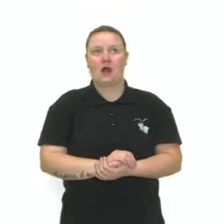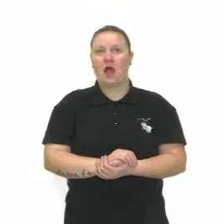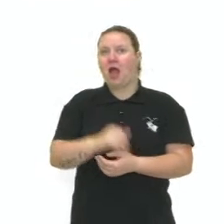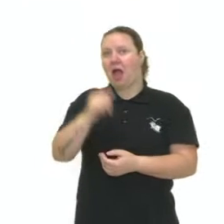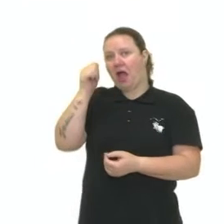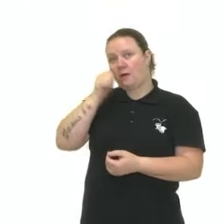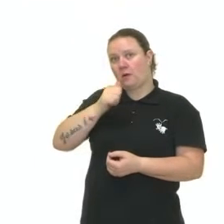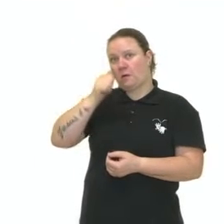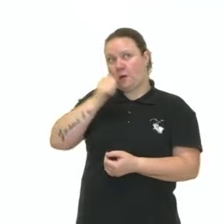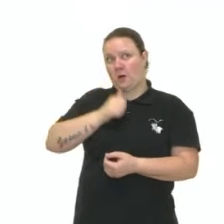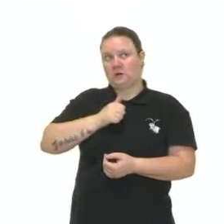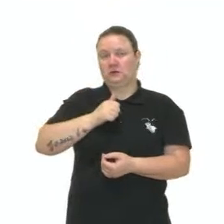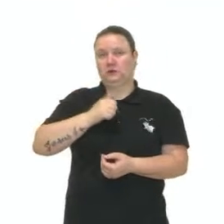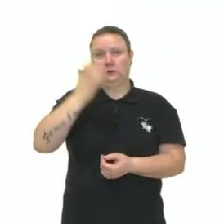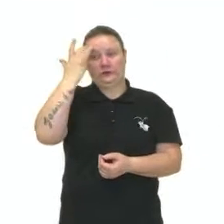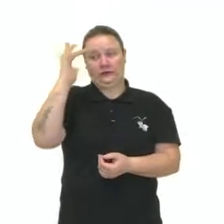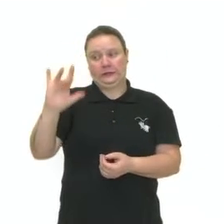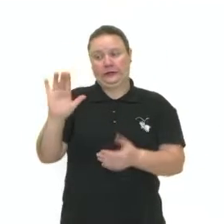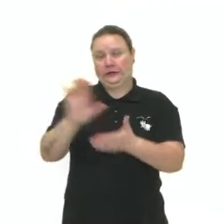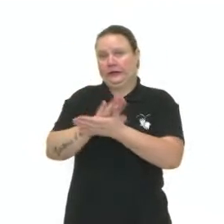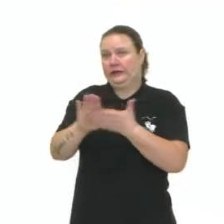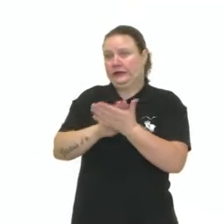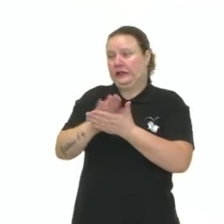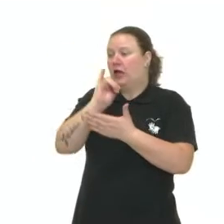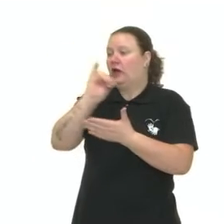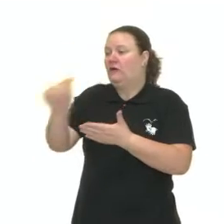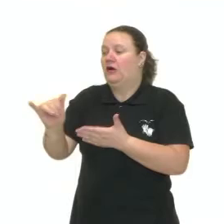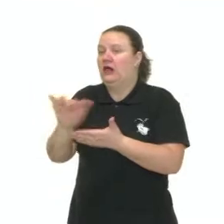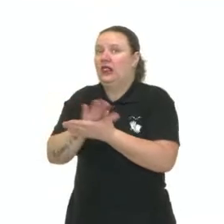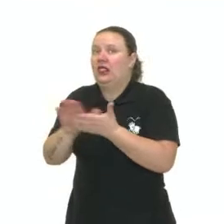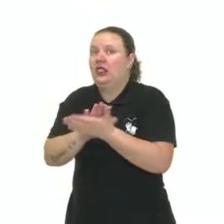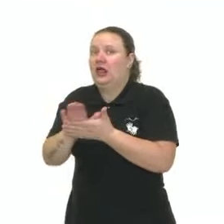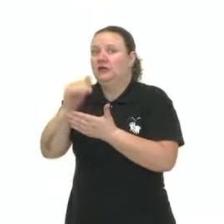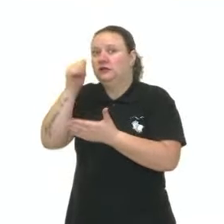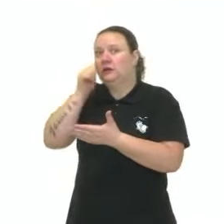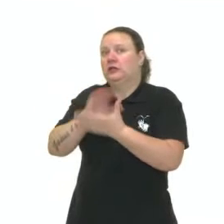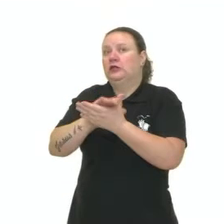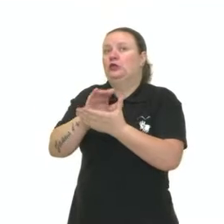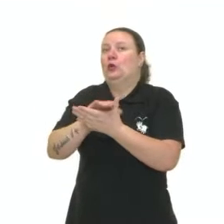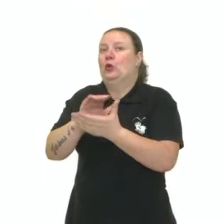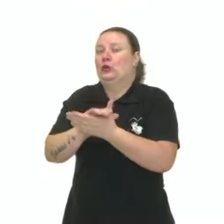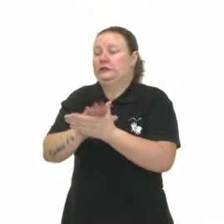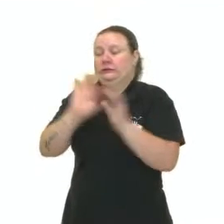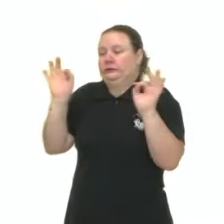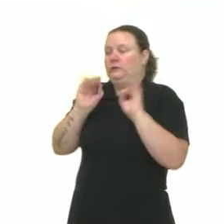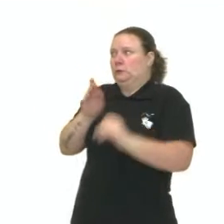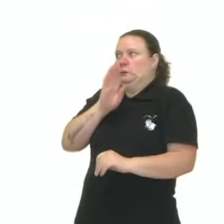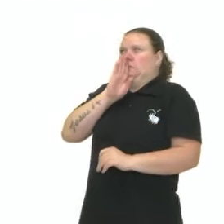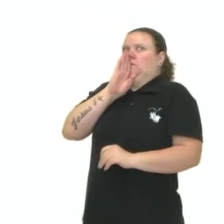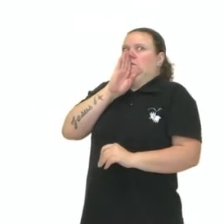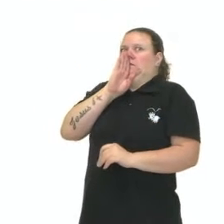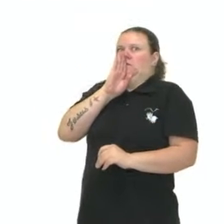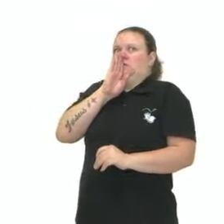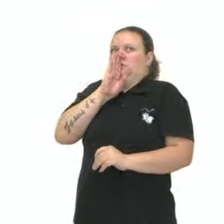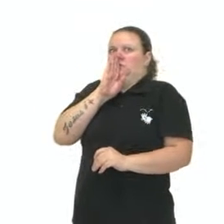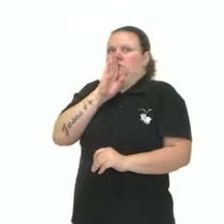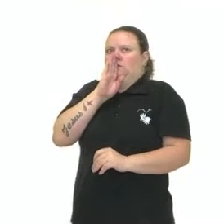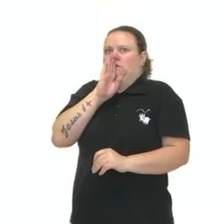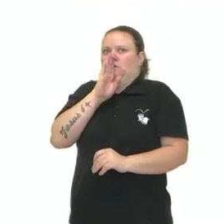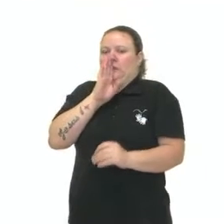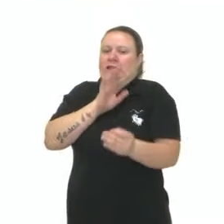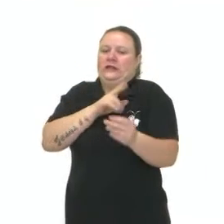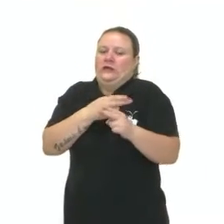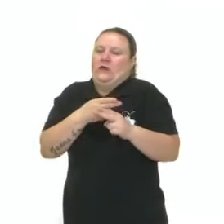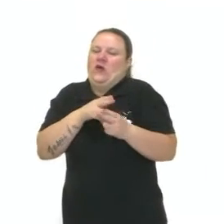não contava nada à sua mulher. Bons ou maus negócios, não contava nada a ninguém, fingia-se tão alegre como